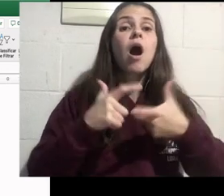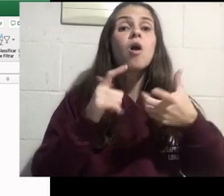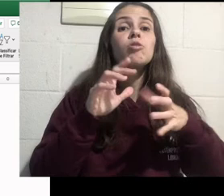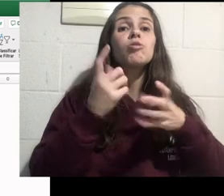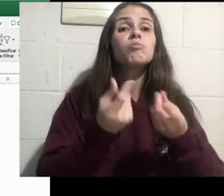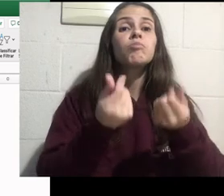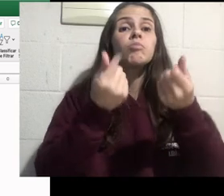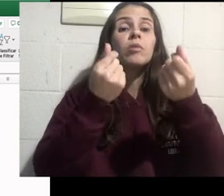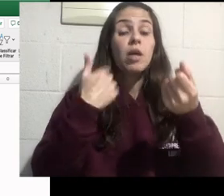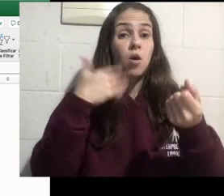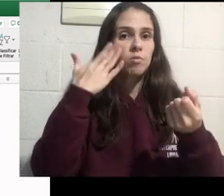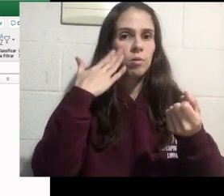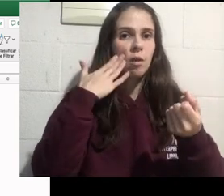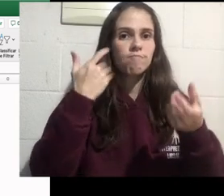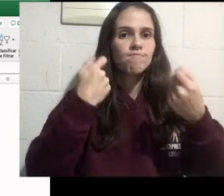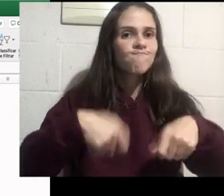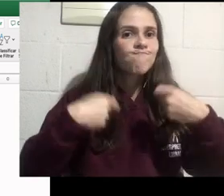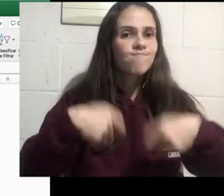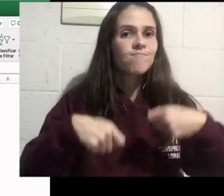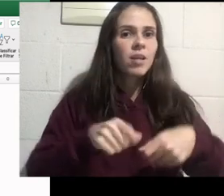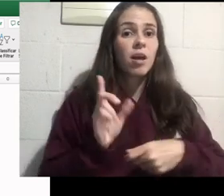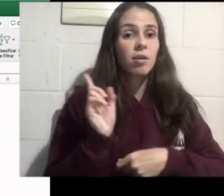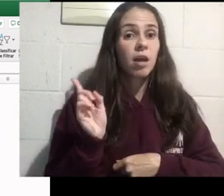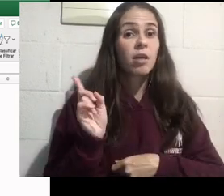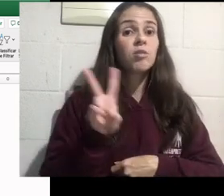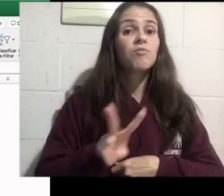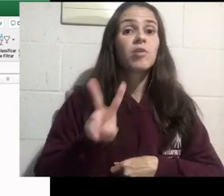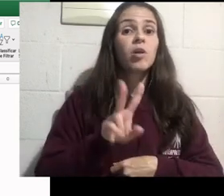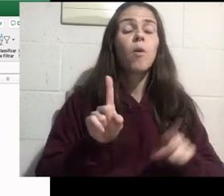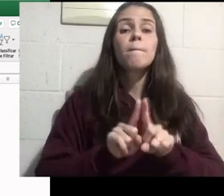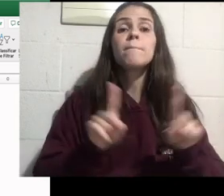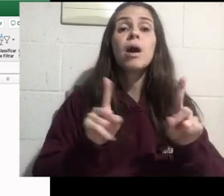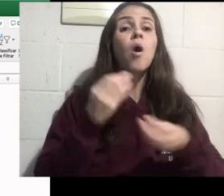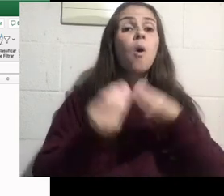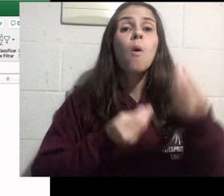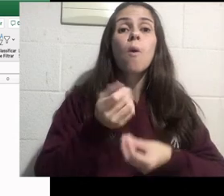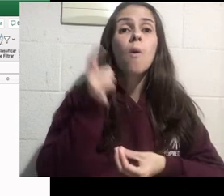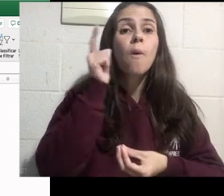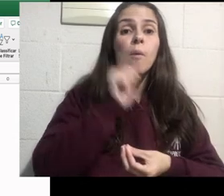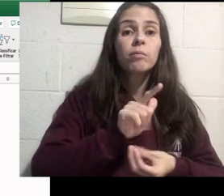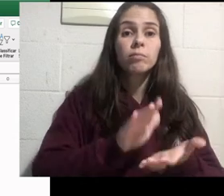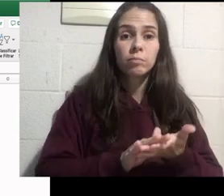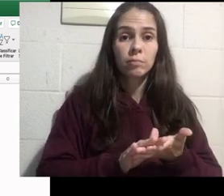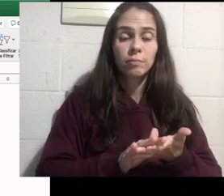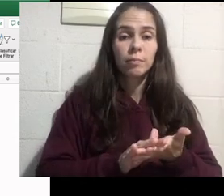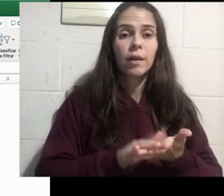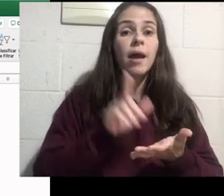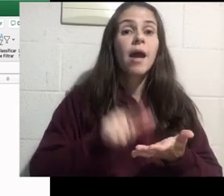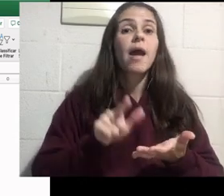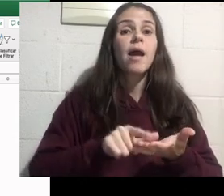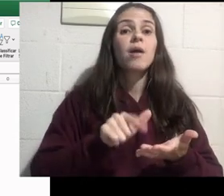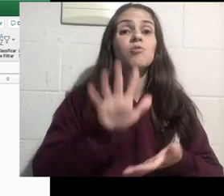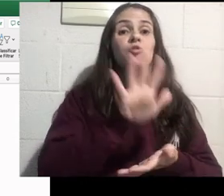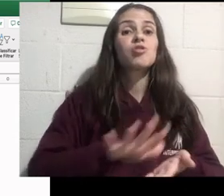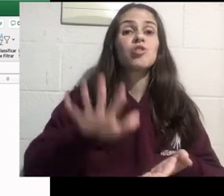eu já sei que a minha necessidade de capital é esse valor aqui, ó. Da onde que vem isso, tá? Isso vem lá do total do investimento.